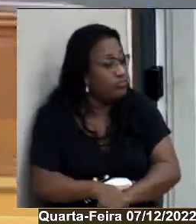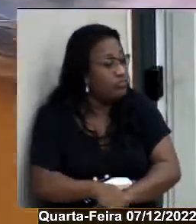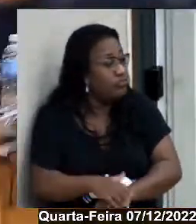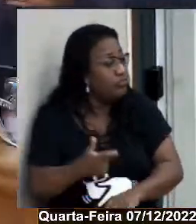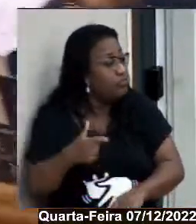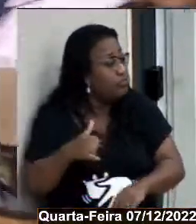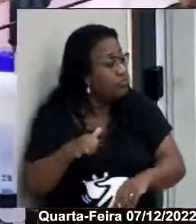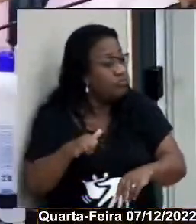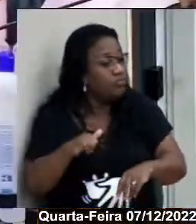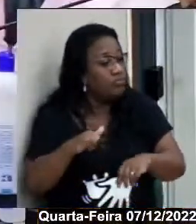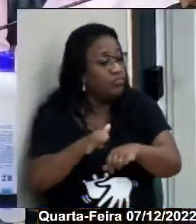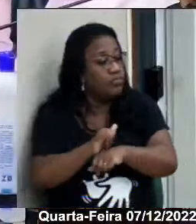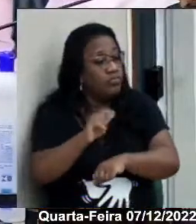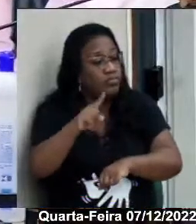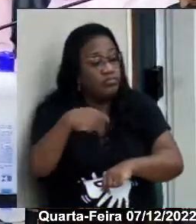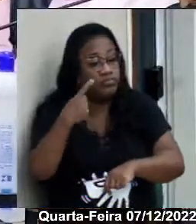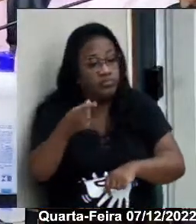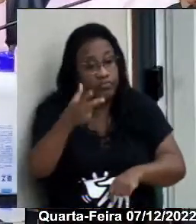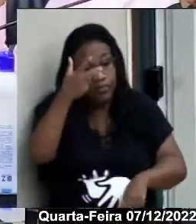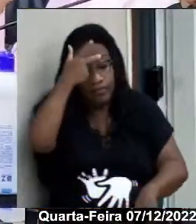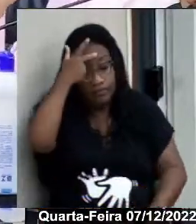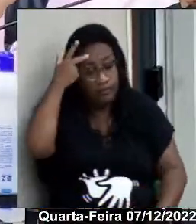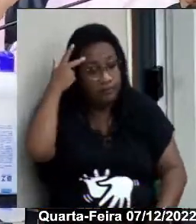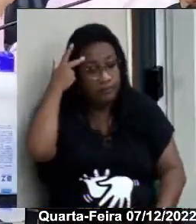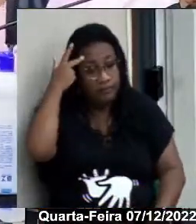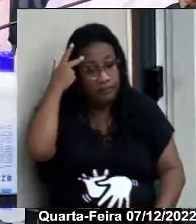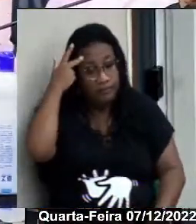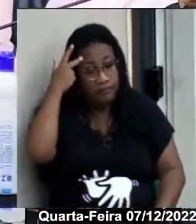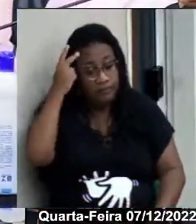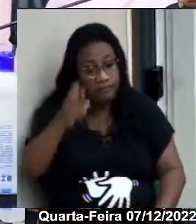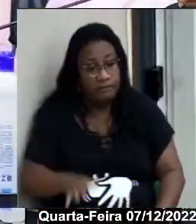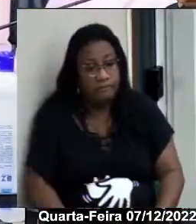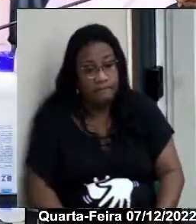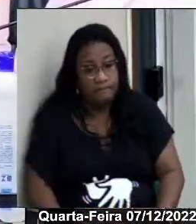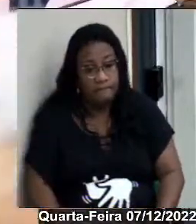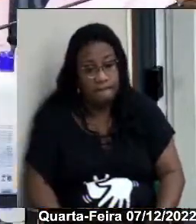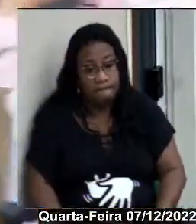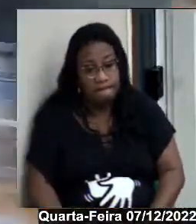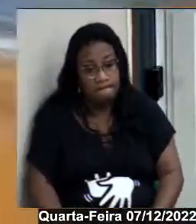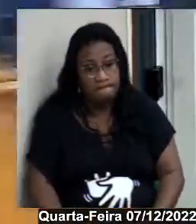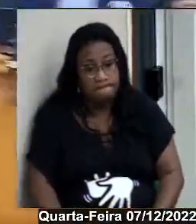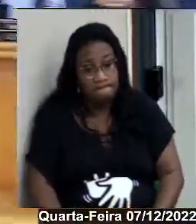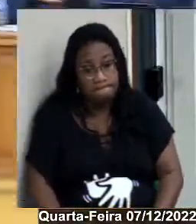Na ausência do vereador Gideon, solicito que faça a chamada do próximo inscrito.